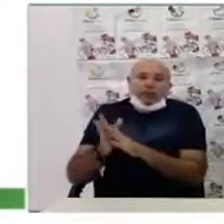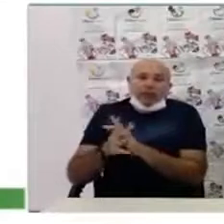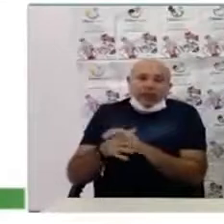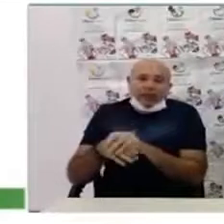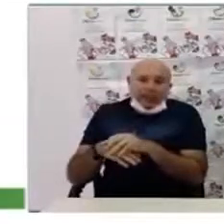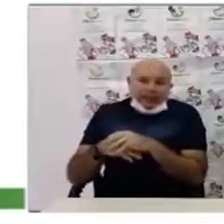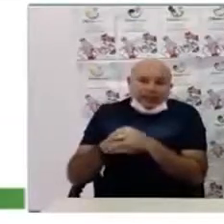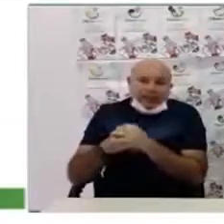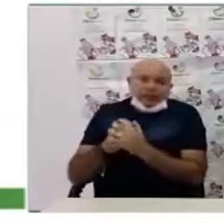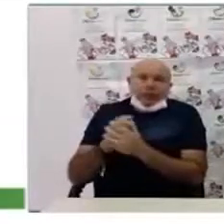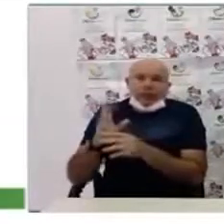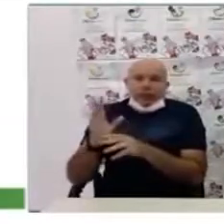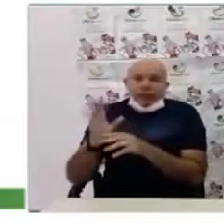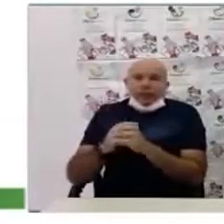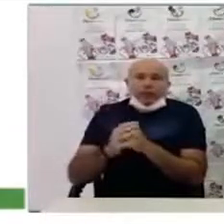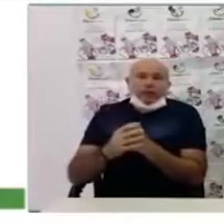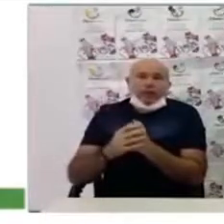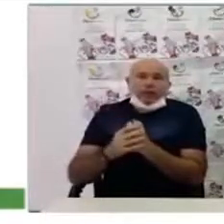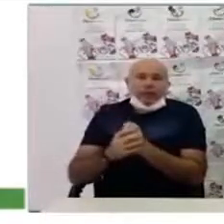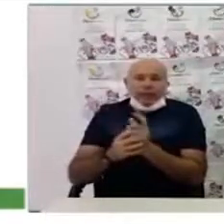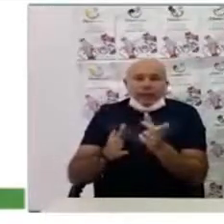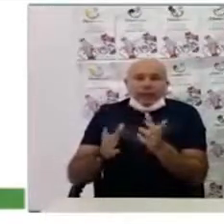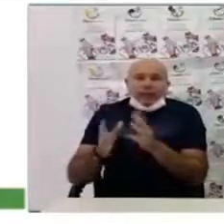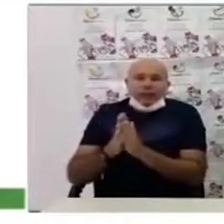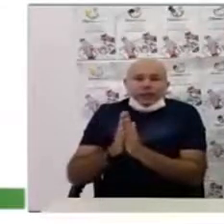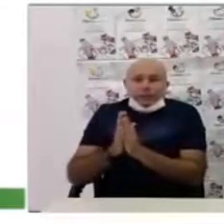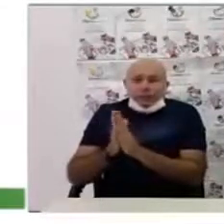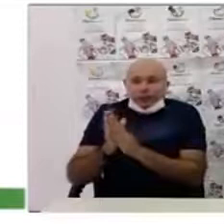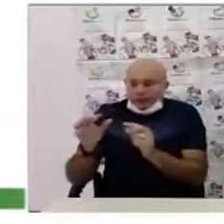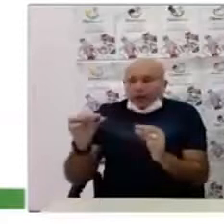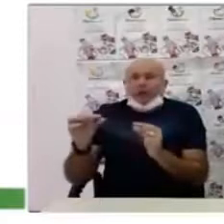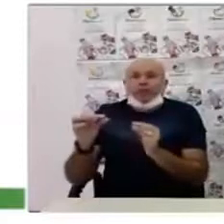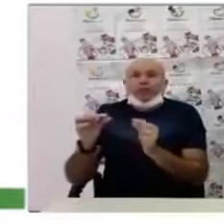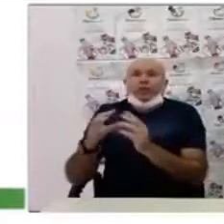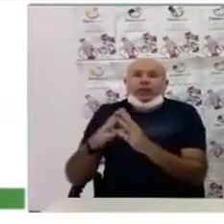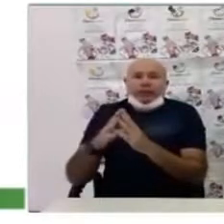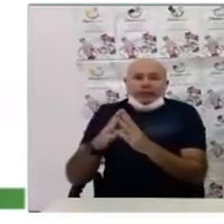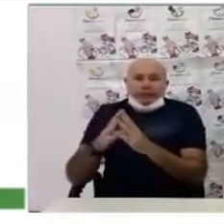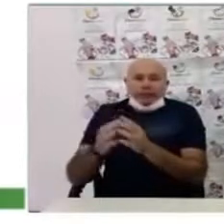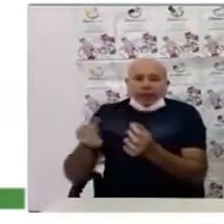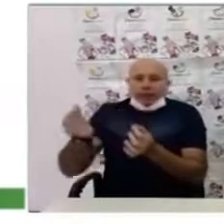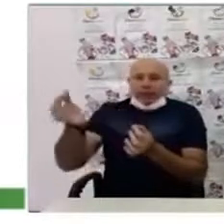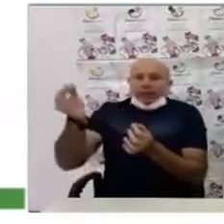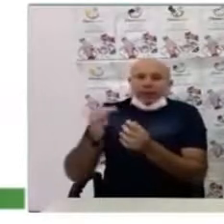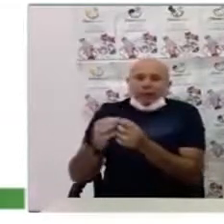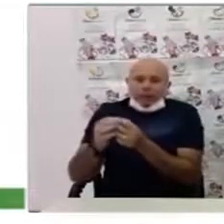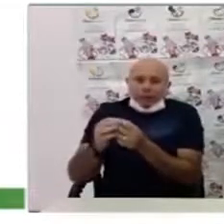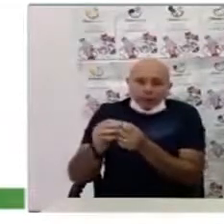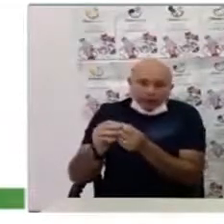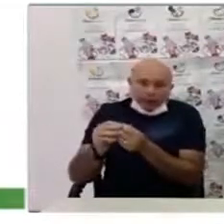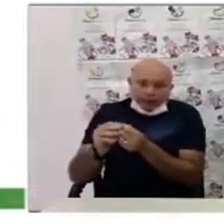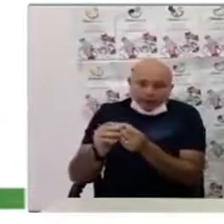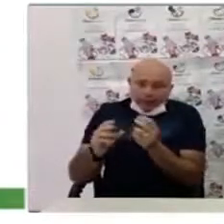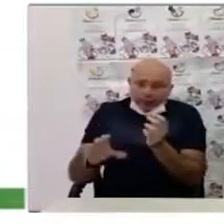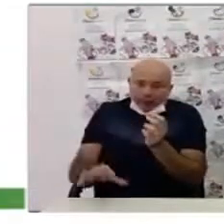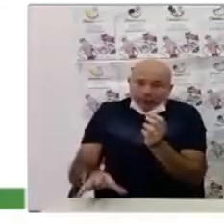menino danado em casa, chama um adulto aí para lhe ajudar. Você pega, por exemplo, um palito de picolé. Você mergulha esse palito de